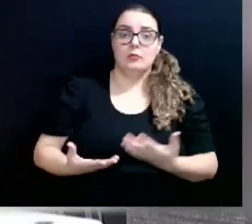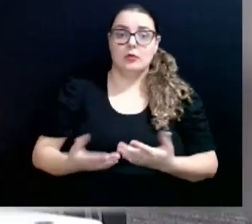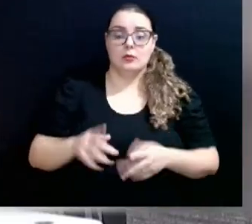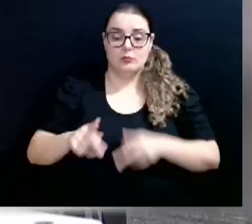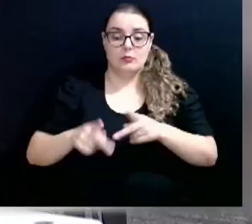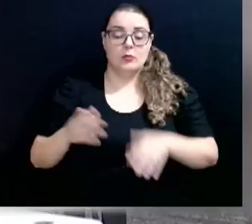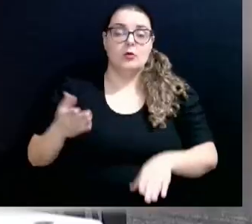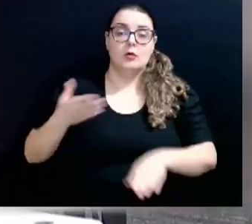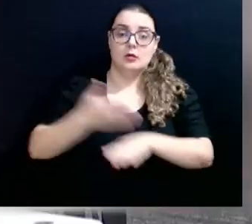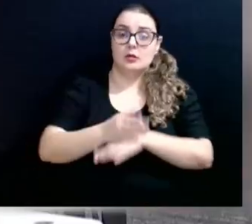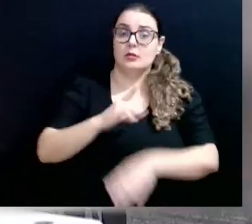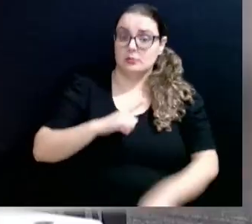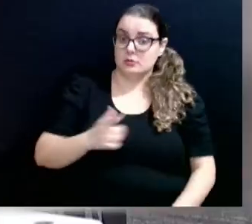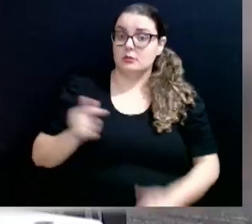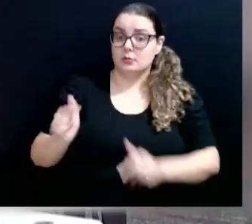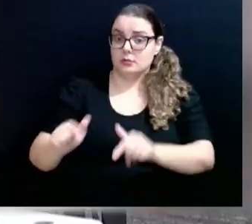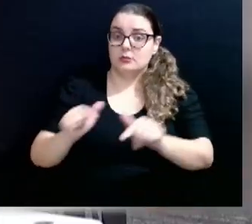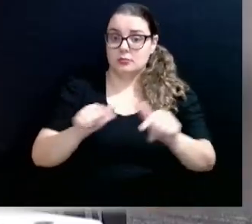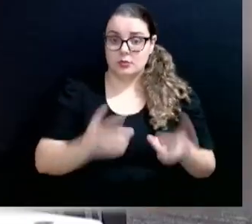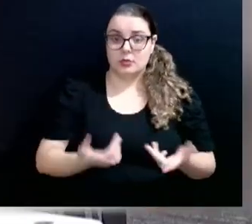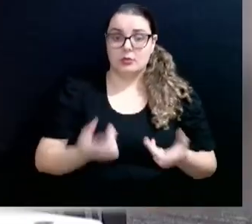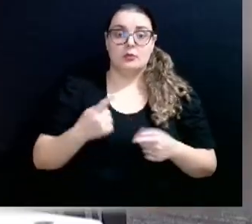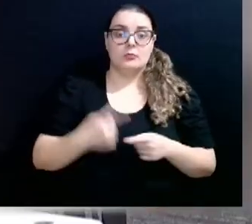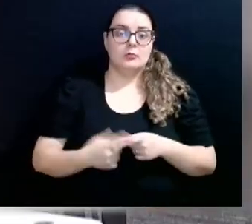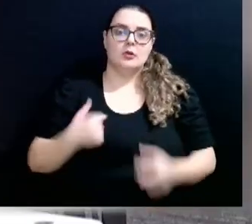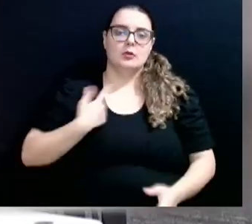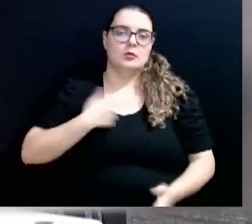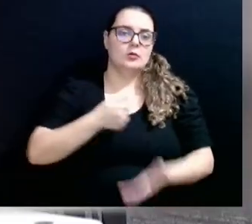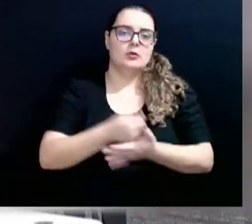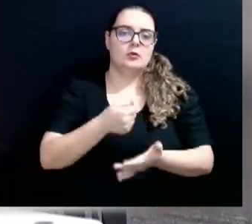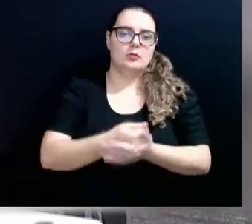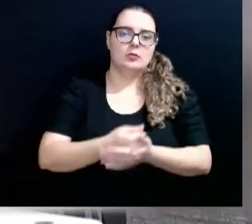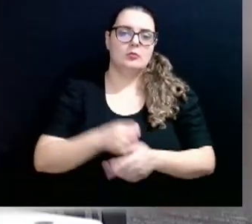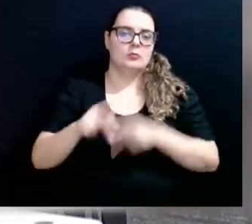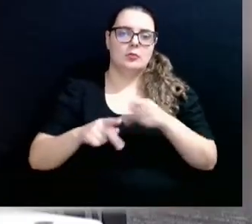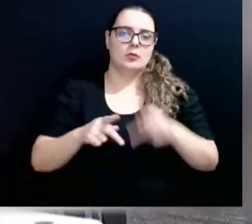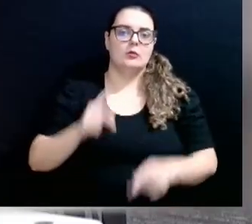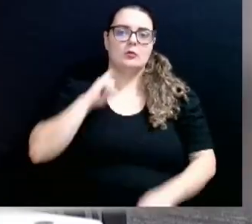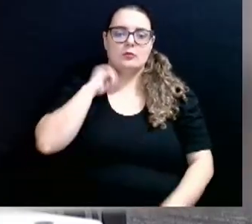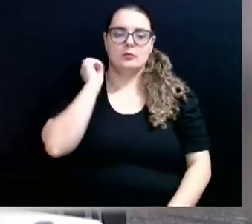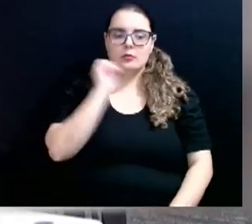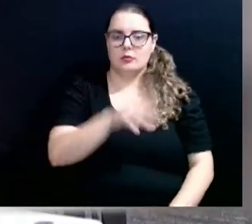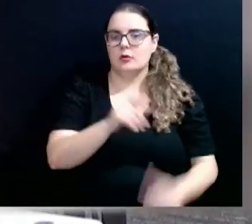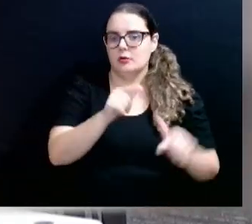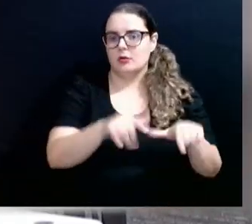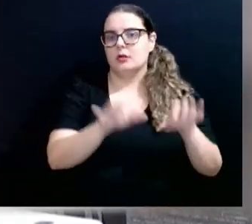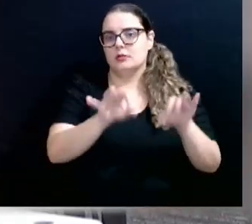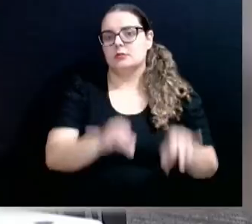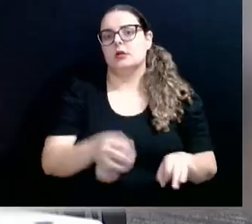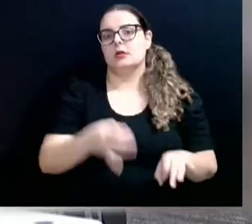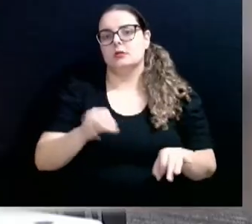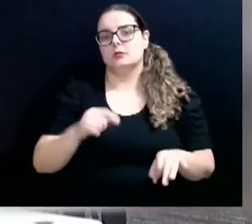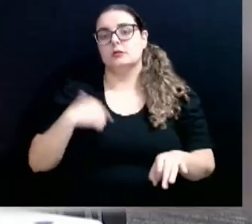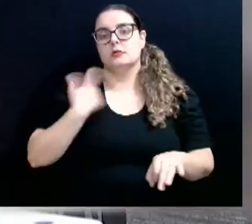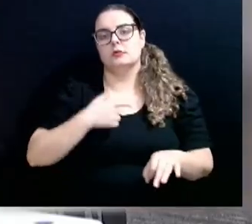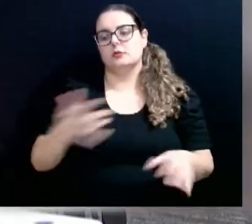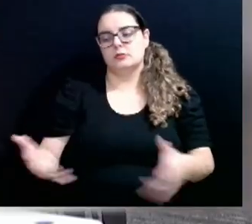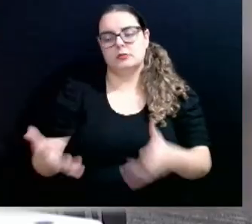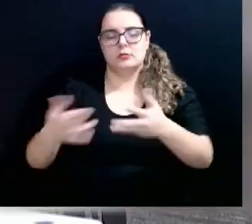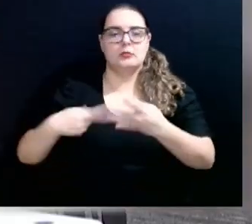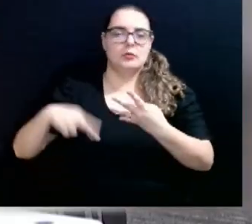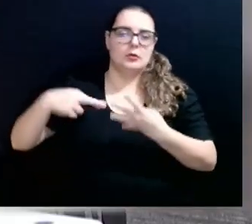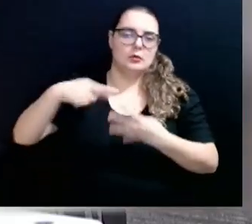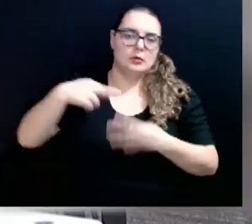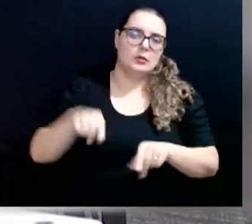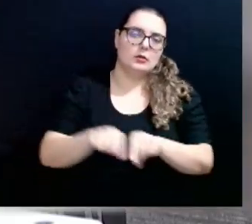esses espaços, porque não adianta a gente cobrar da população fazer o descarte correto se a gente não promove o ecoponto também para a